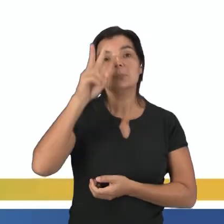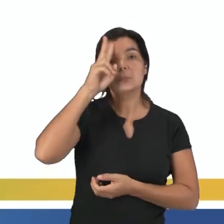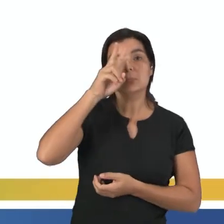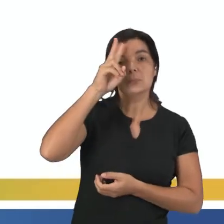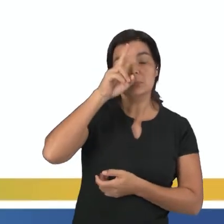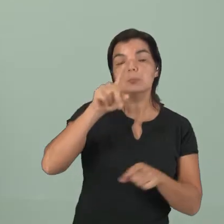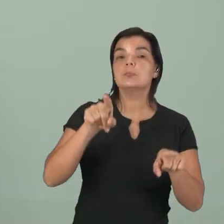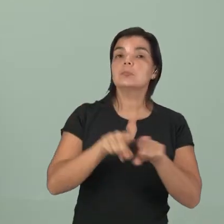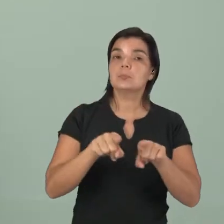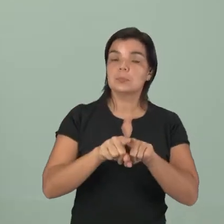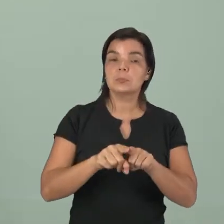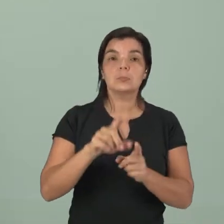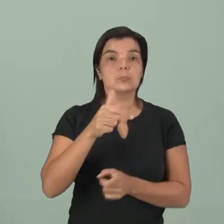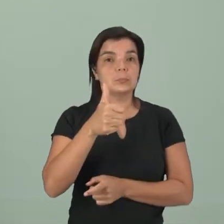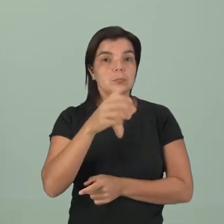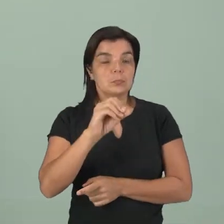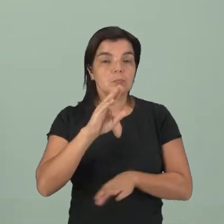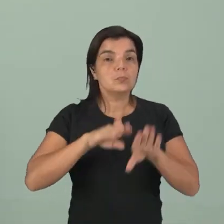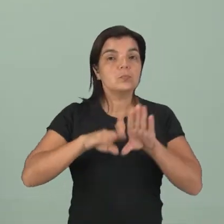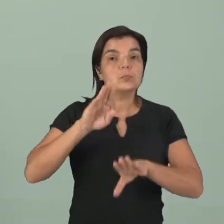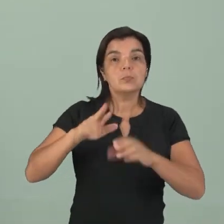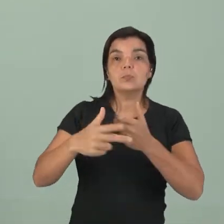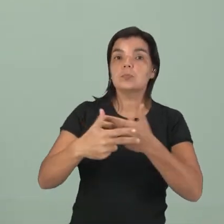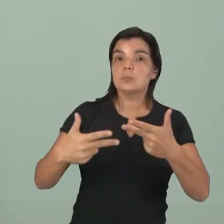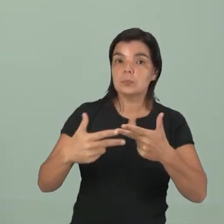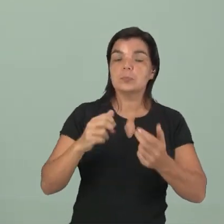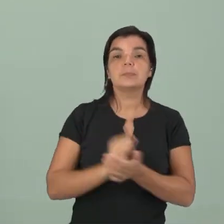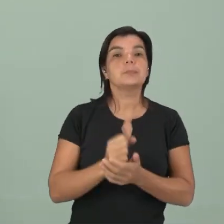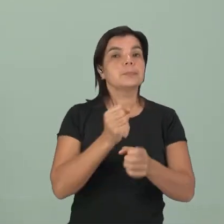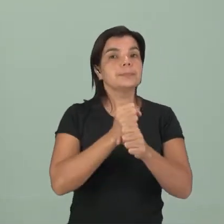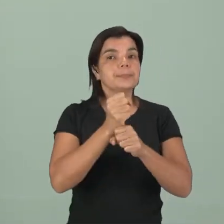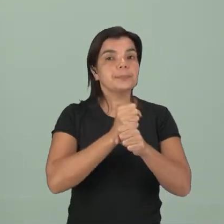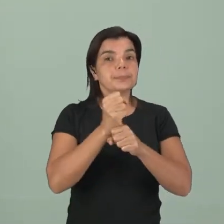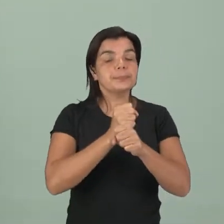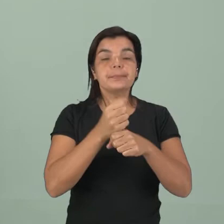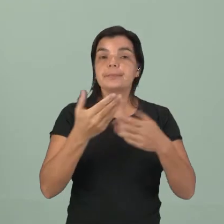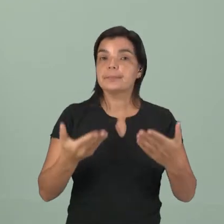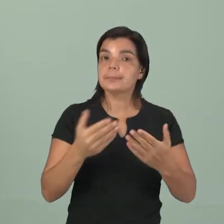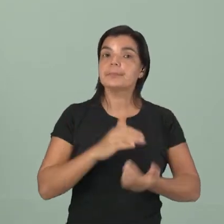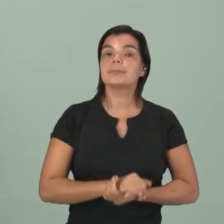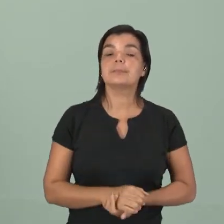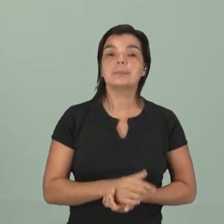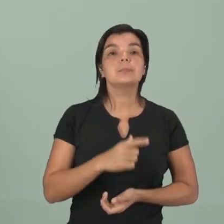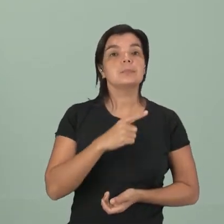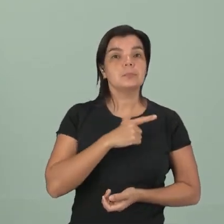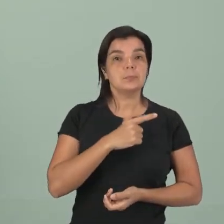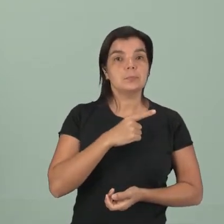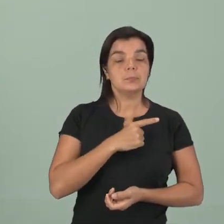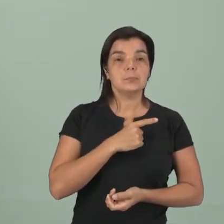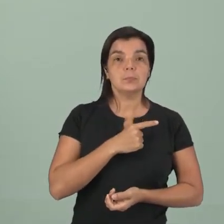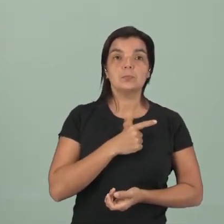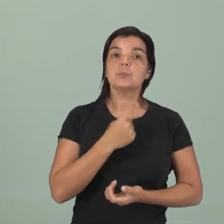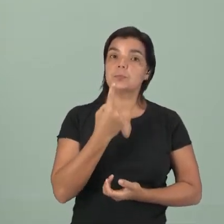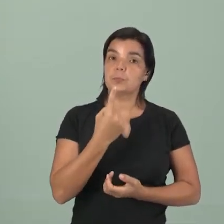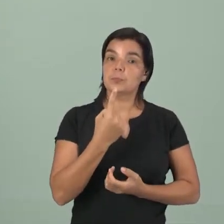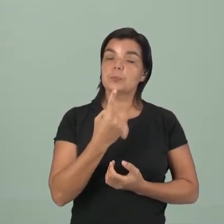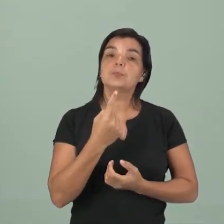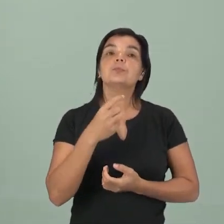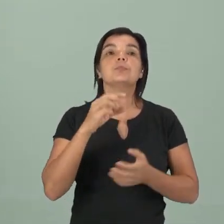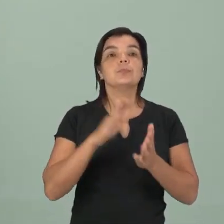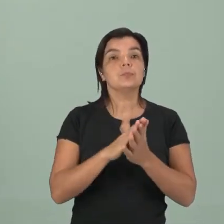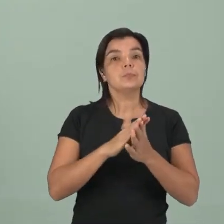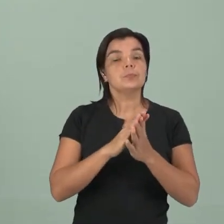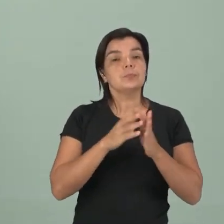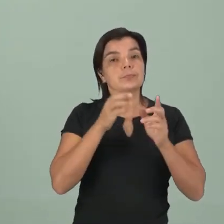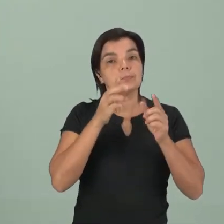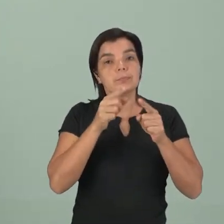história, né? Décadas dependendo da situação, anos. Então, nós temos que um é múltiplo do outro, ou seja,